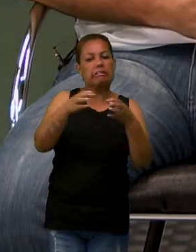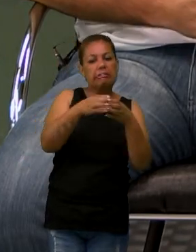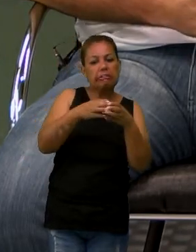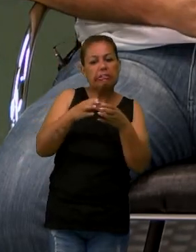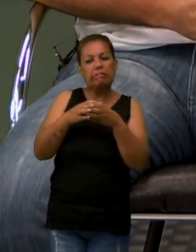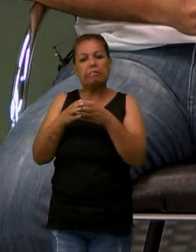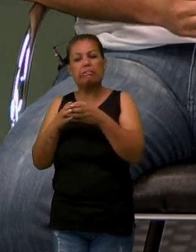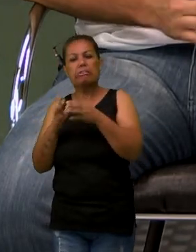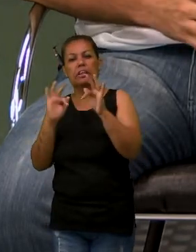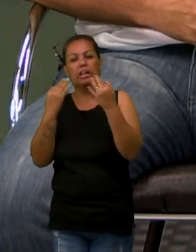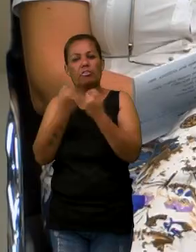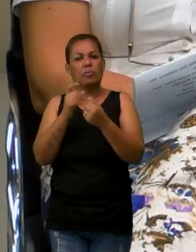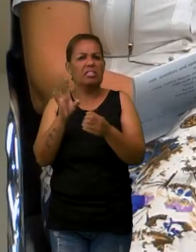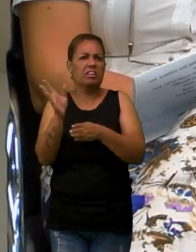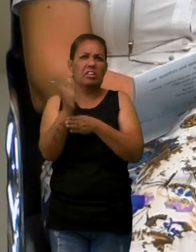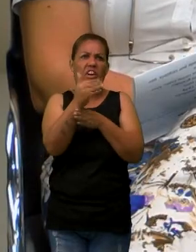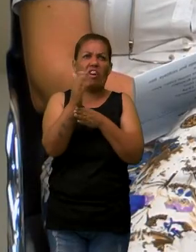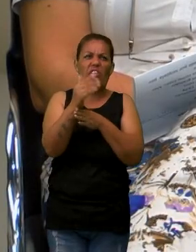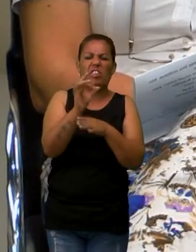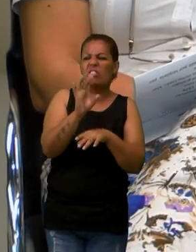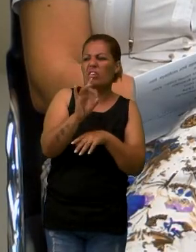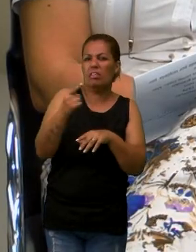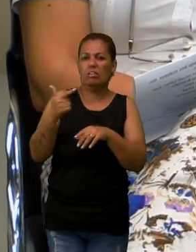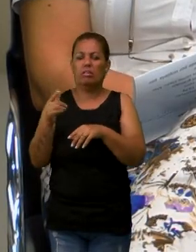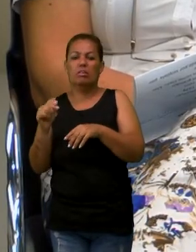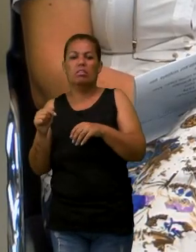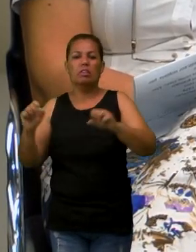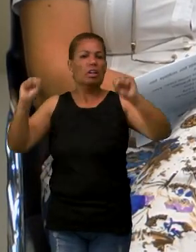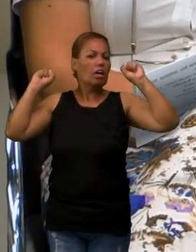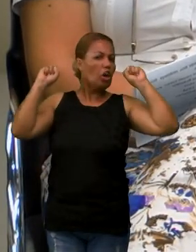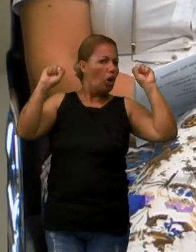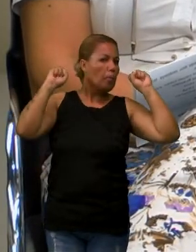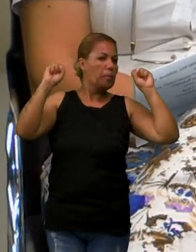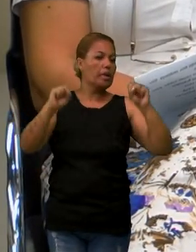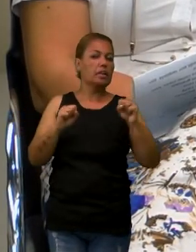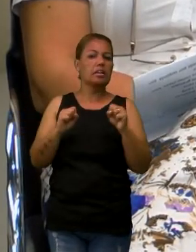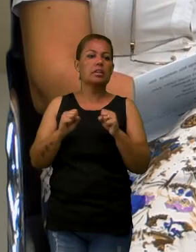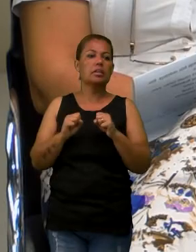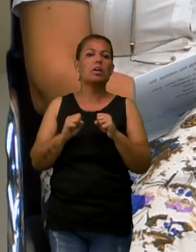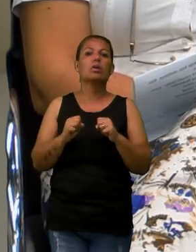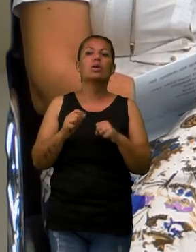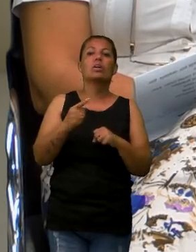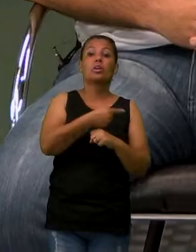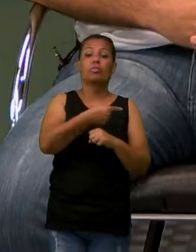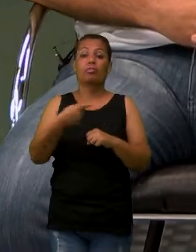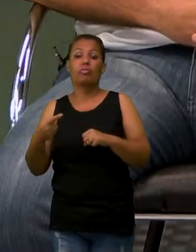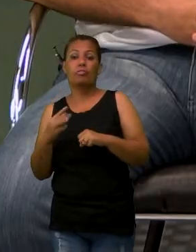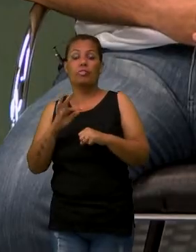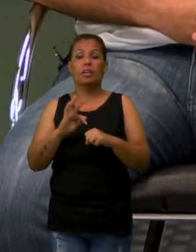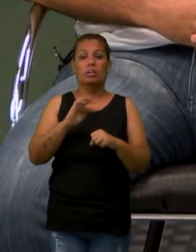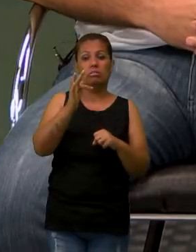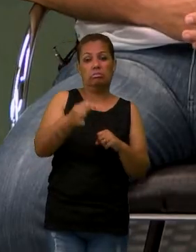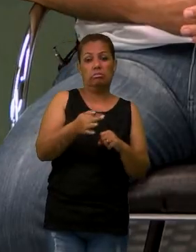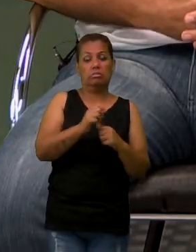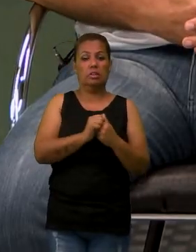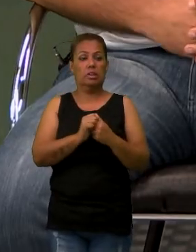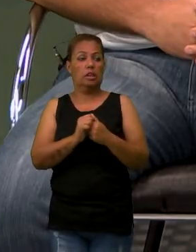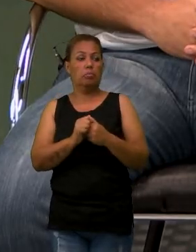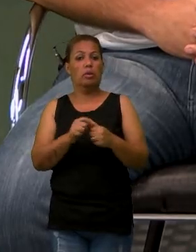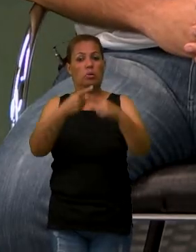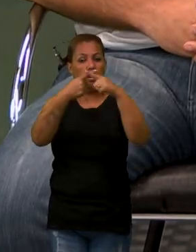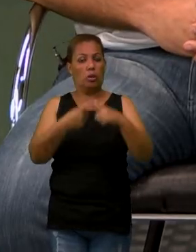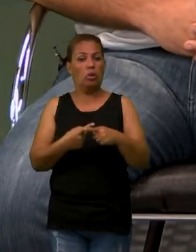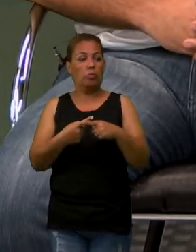é só ele já não tem graça tem que velejar e quem comemora é um todo o fim de semana vai a família inteira junto quase todos quando tem